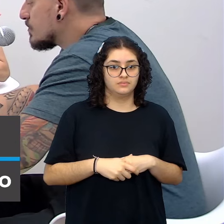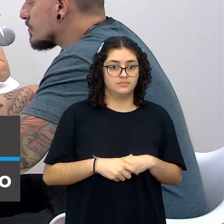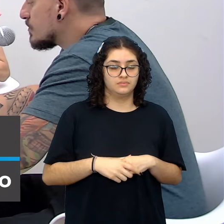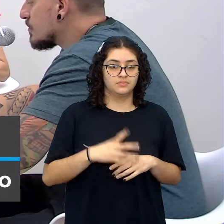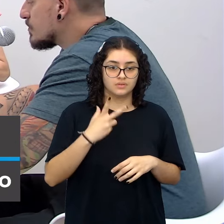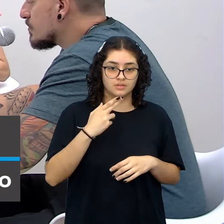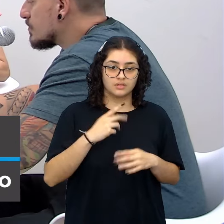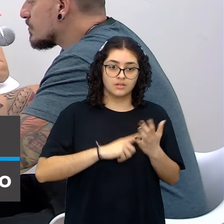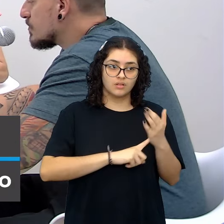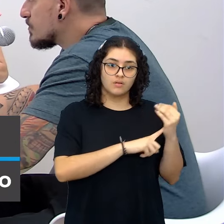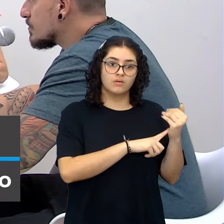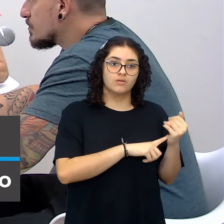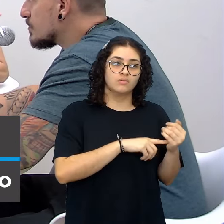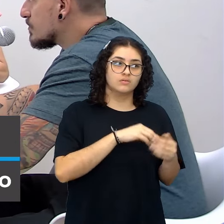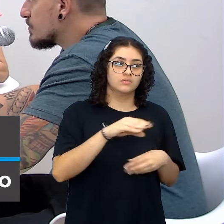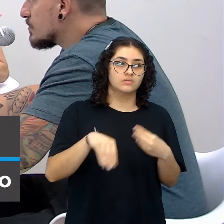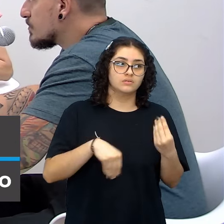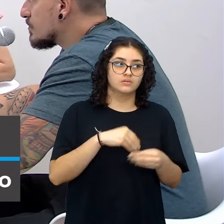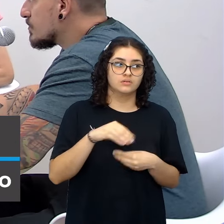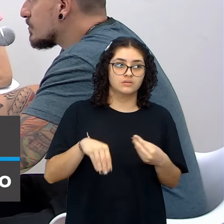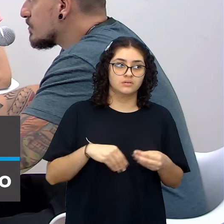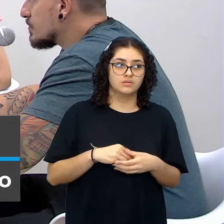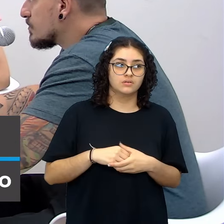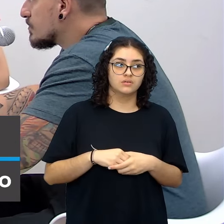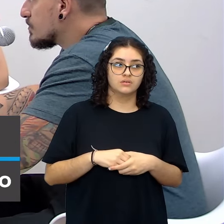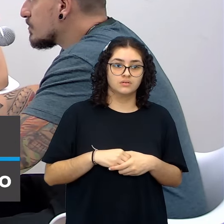misturando tecnologia